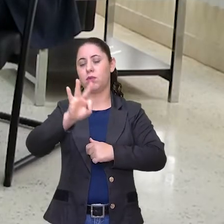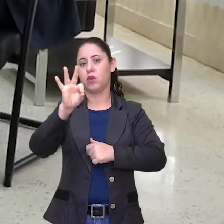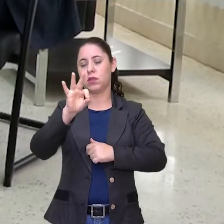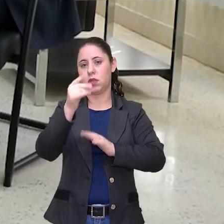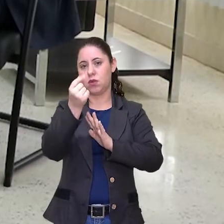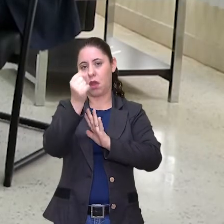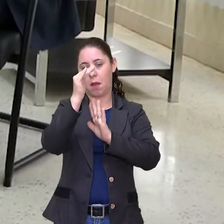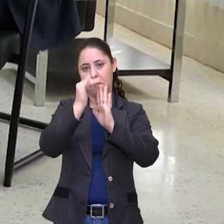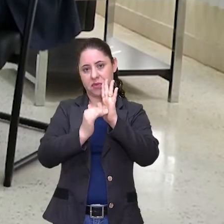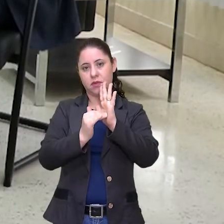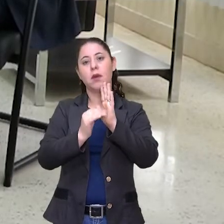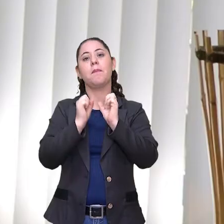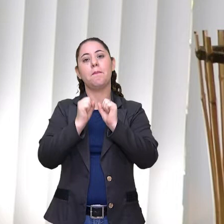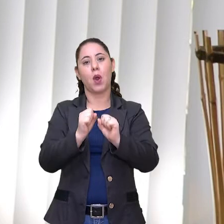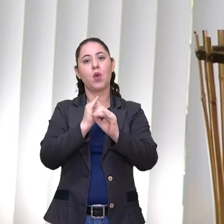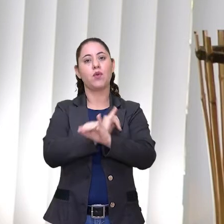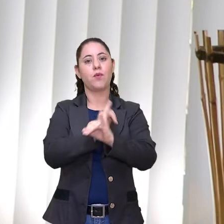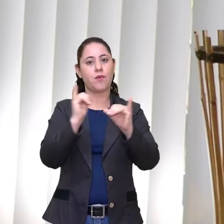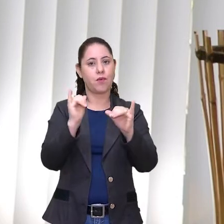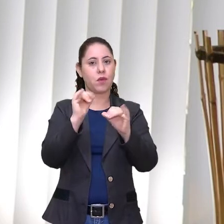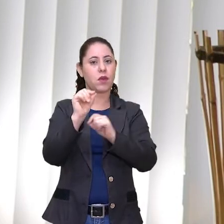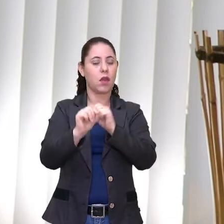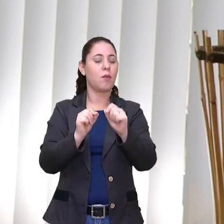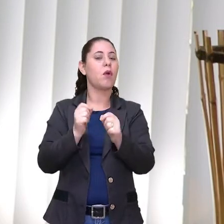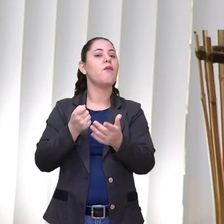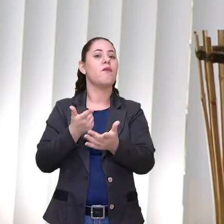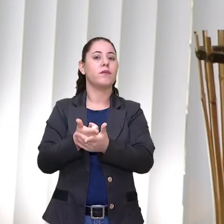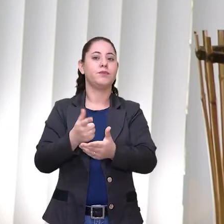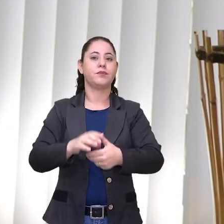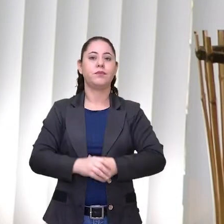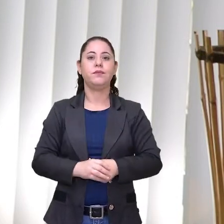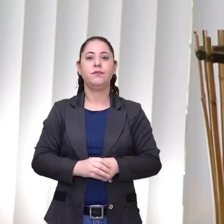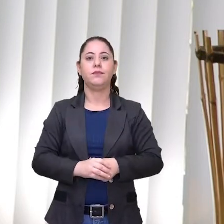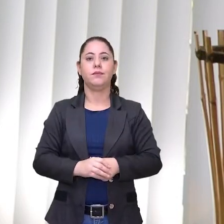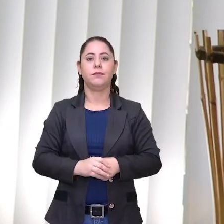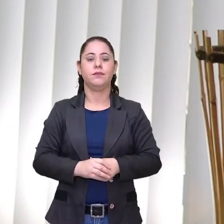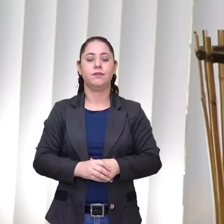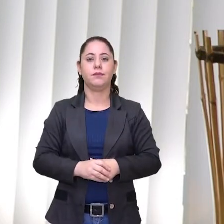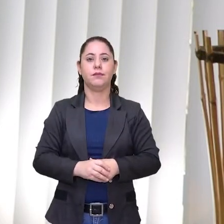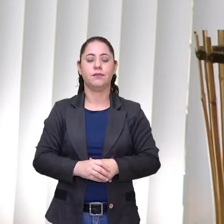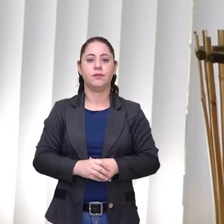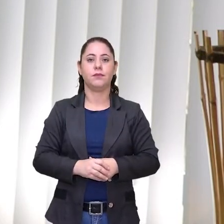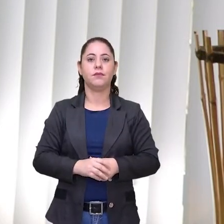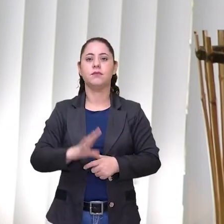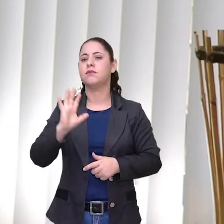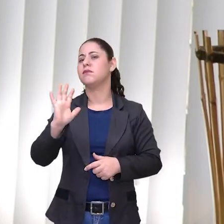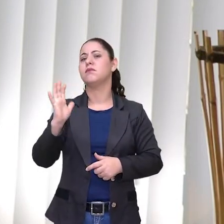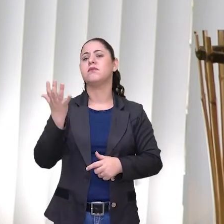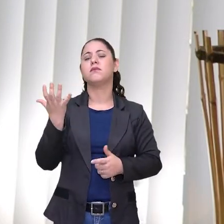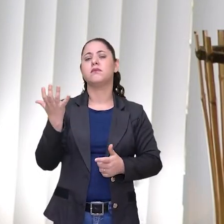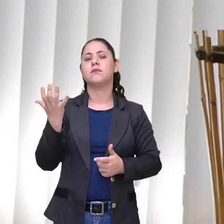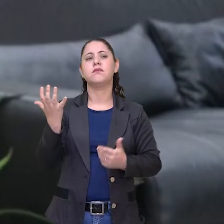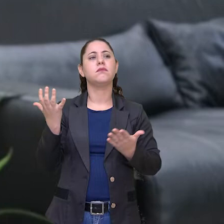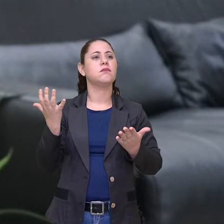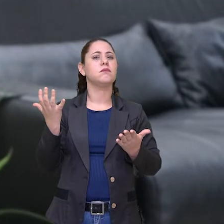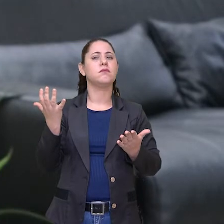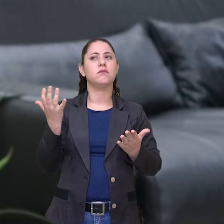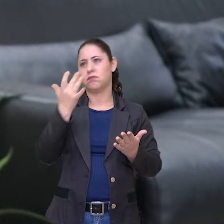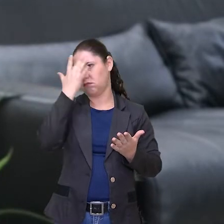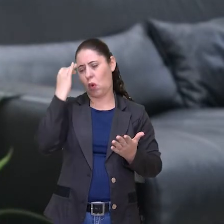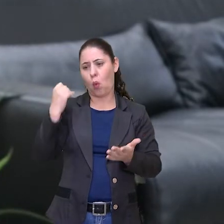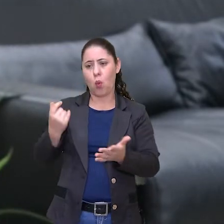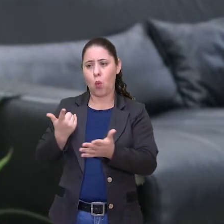é essa no valor aí que nós mencionamos, que ele pode ser alienado. E o que ocorre com